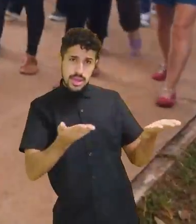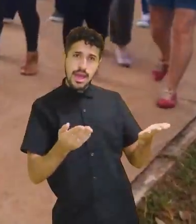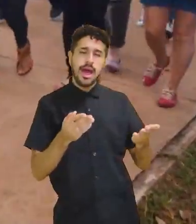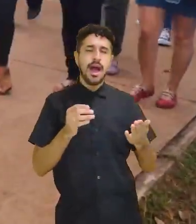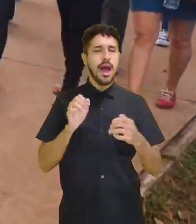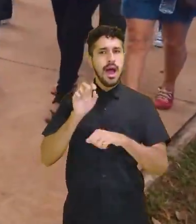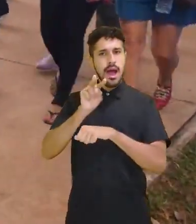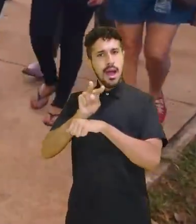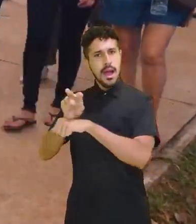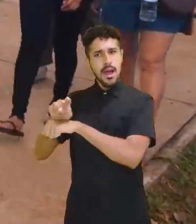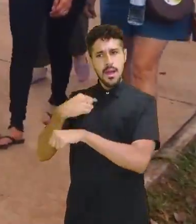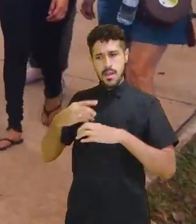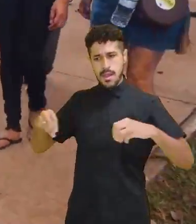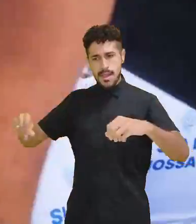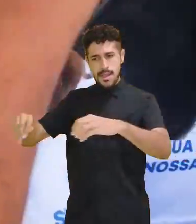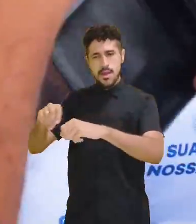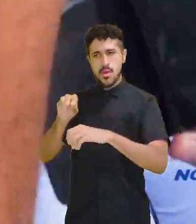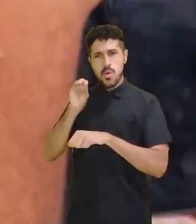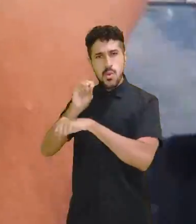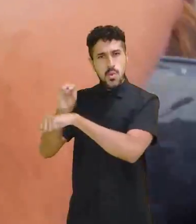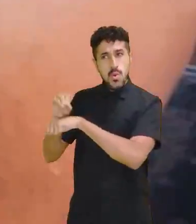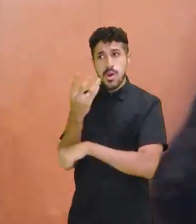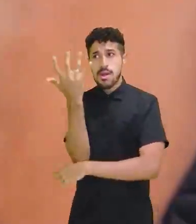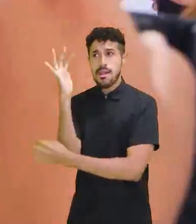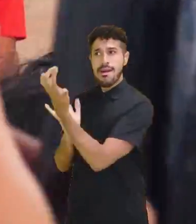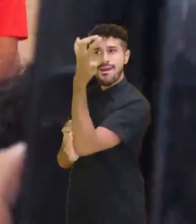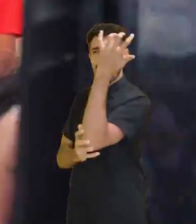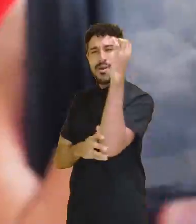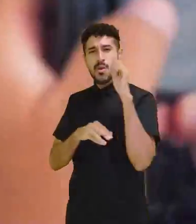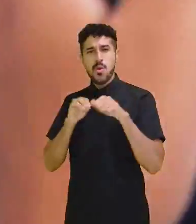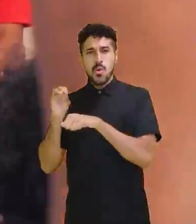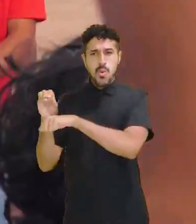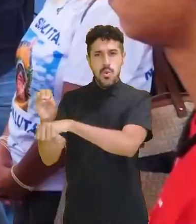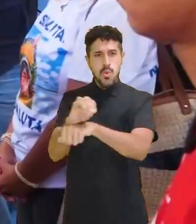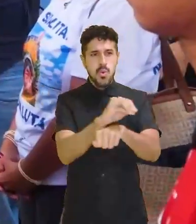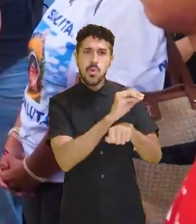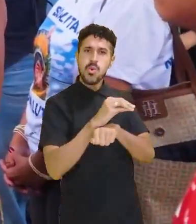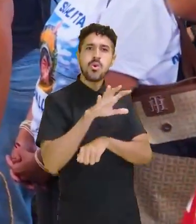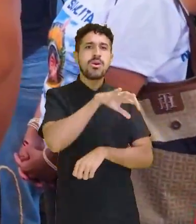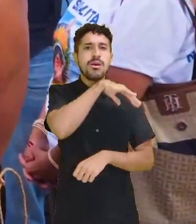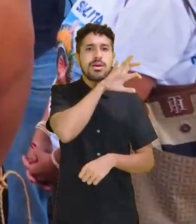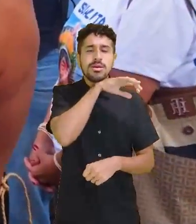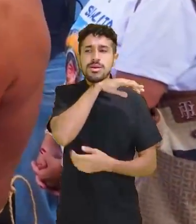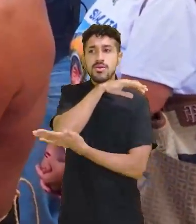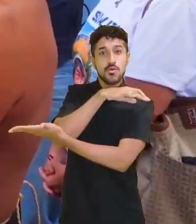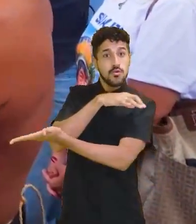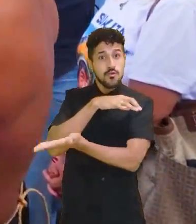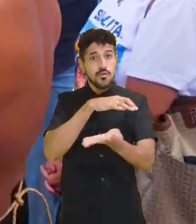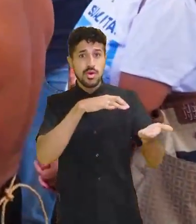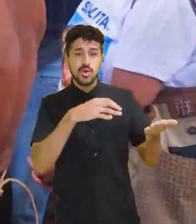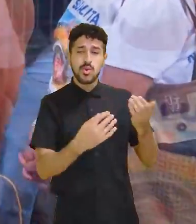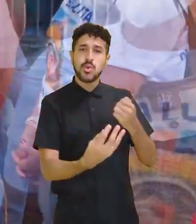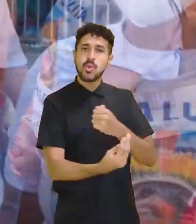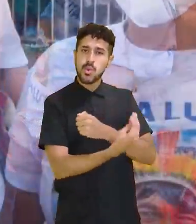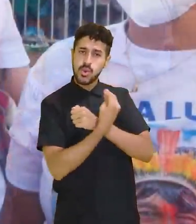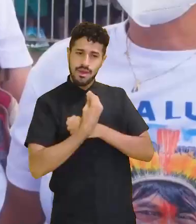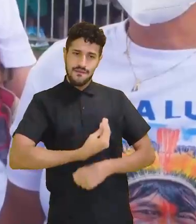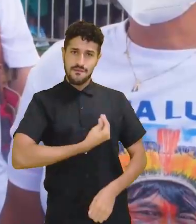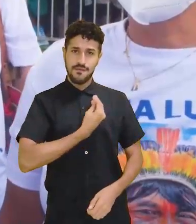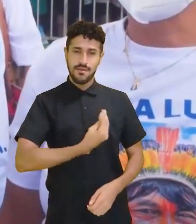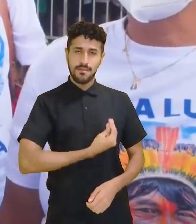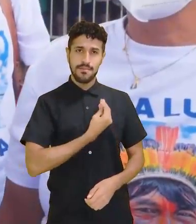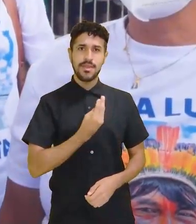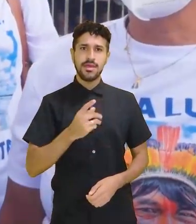do Brasil. Porque vocês preservam nossas terras, vocês cuidam da natureza, vocês cuidam dos nossos animais e,